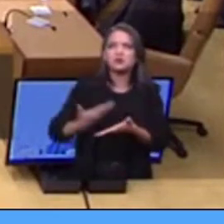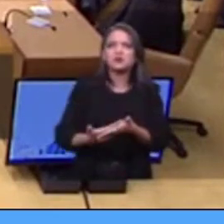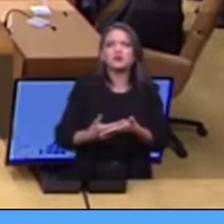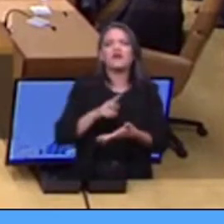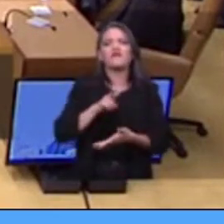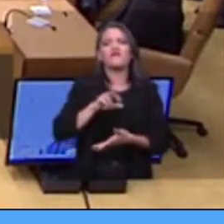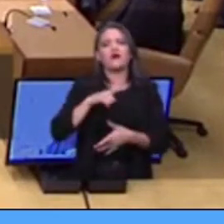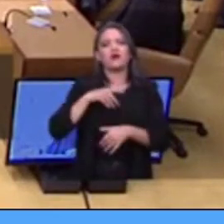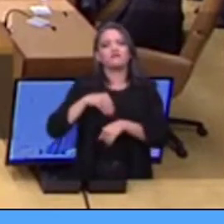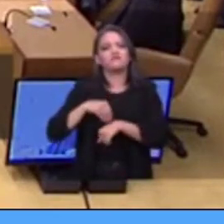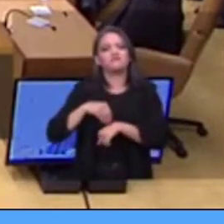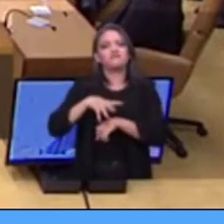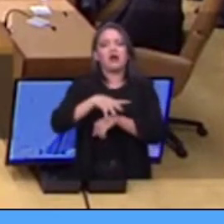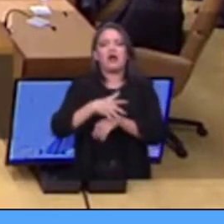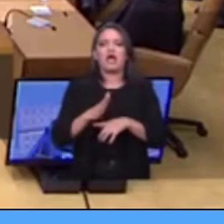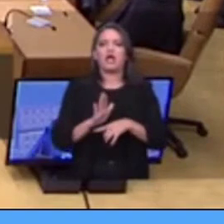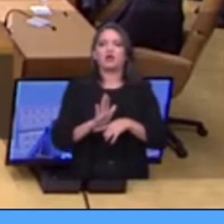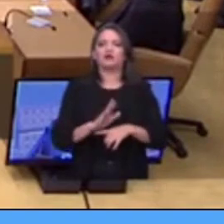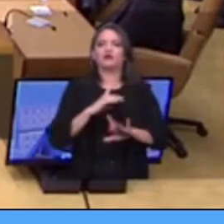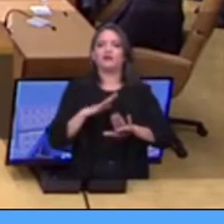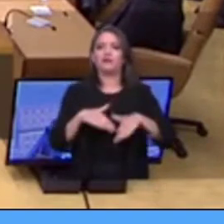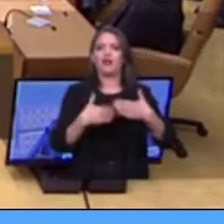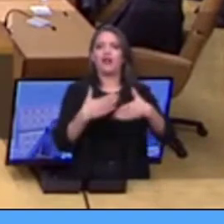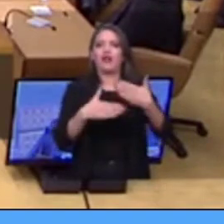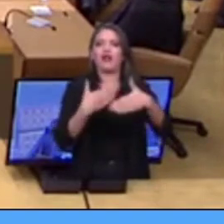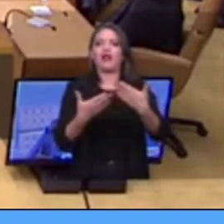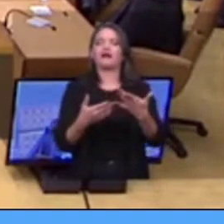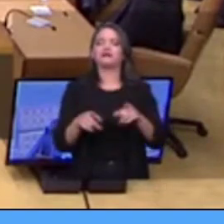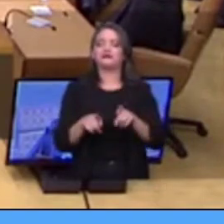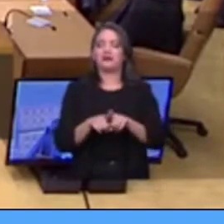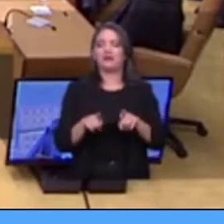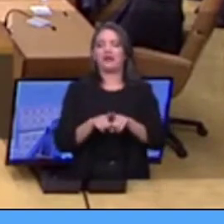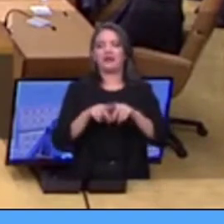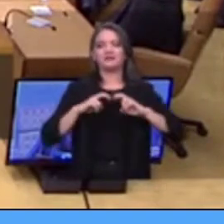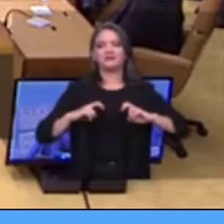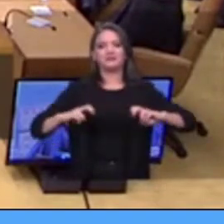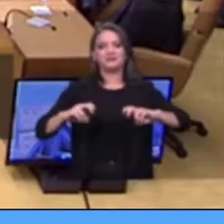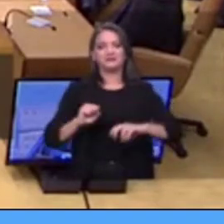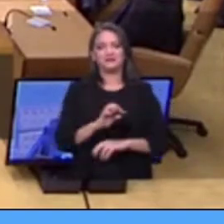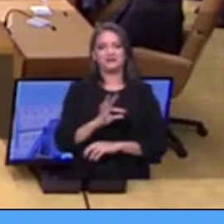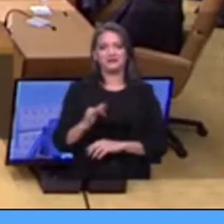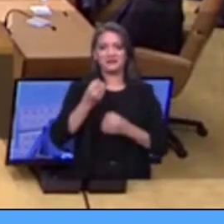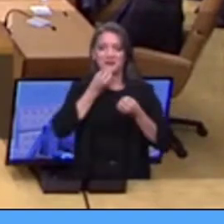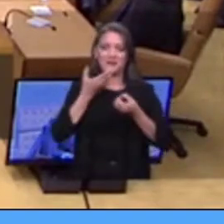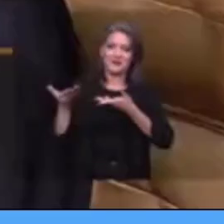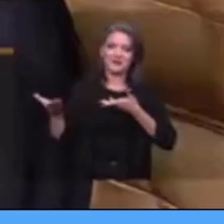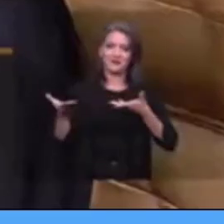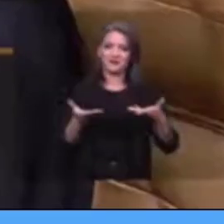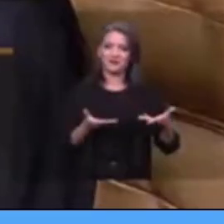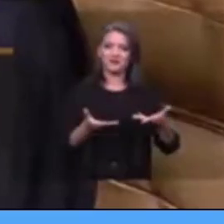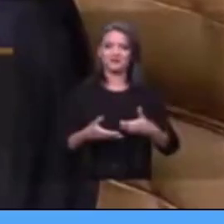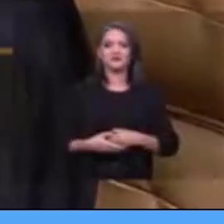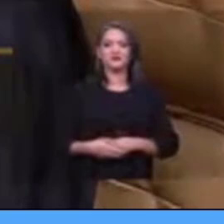enriquecerá sobremodo este colegiado. Seja muito bem-vindo.